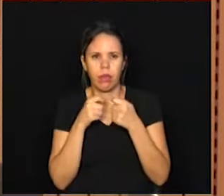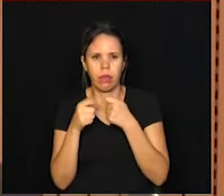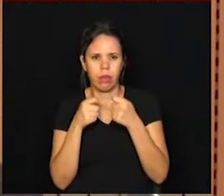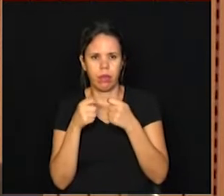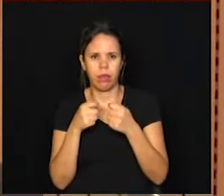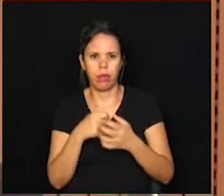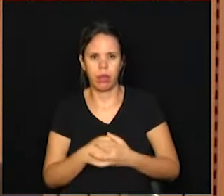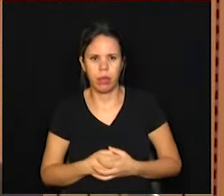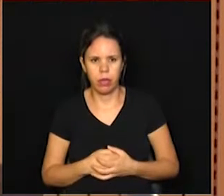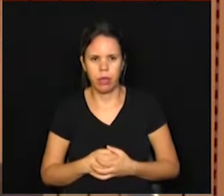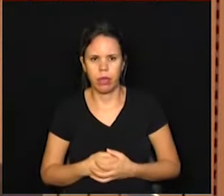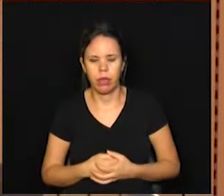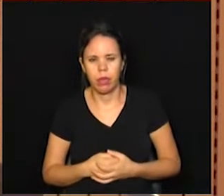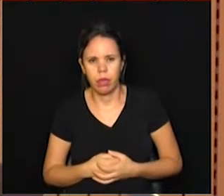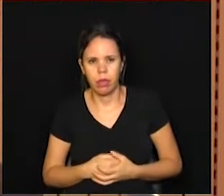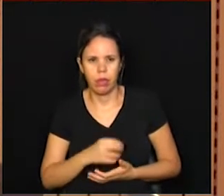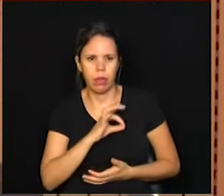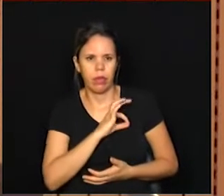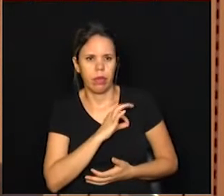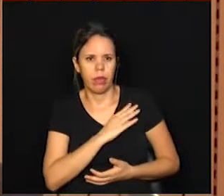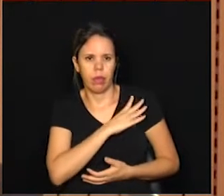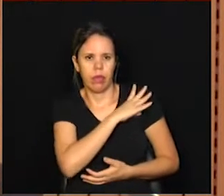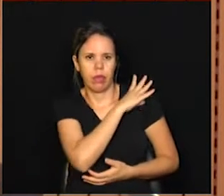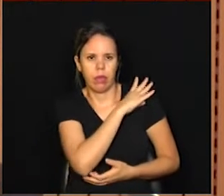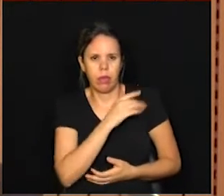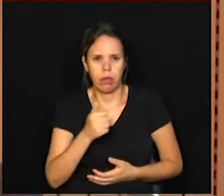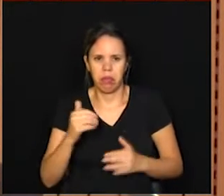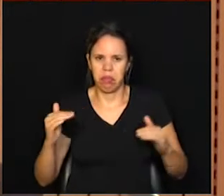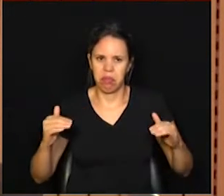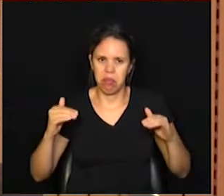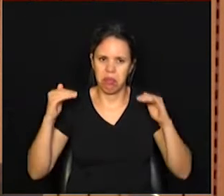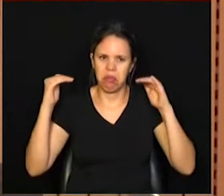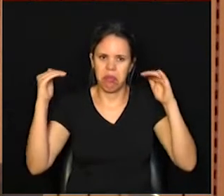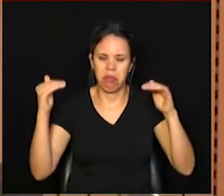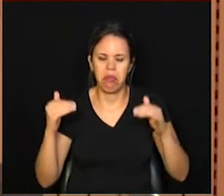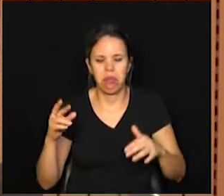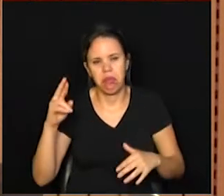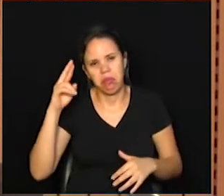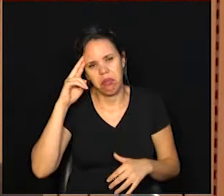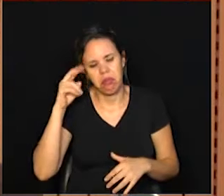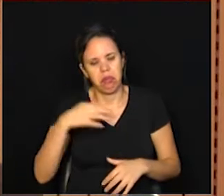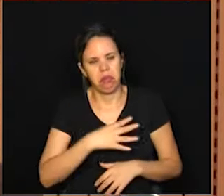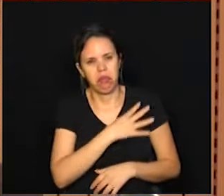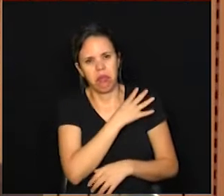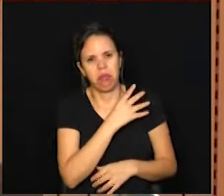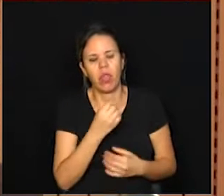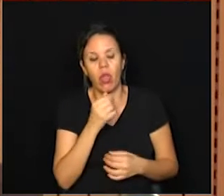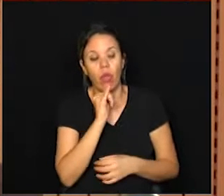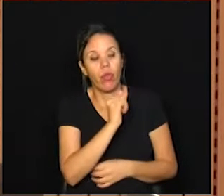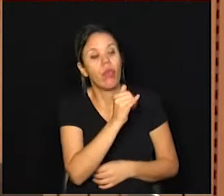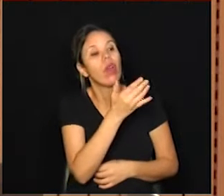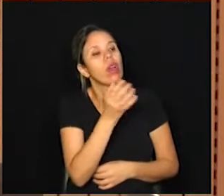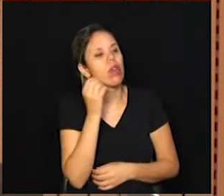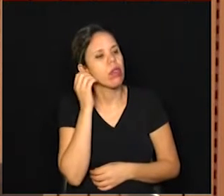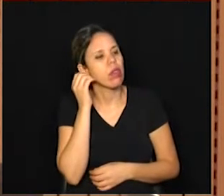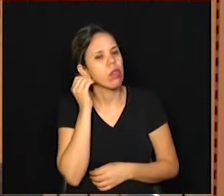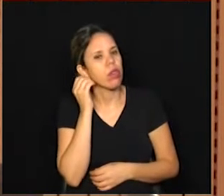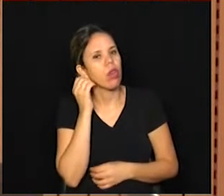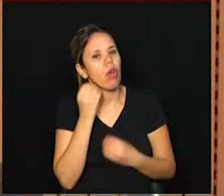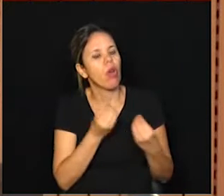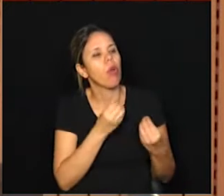a um delegado de primeiro escalão, eu disse a ele, como que está